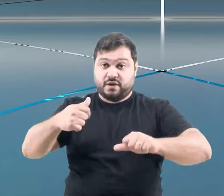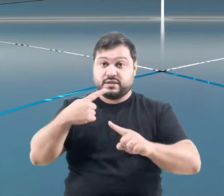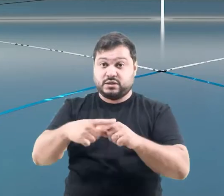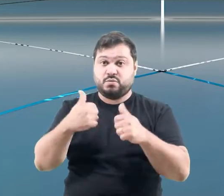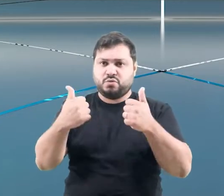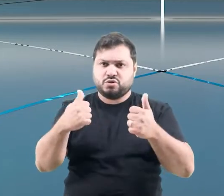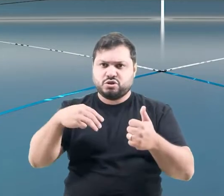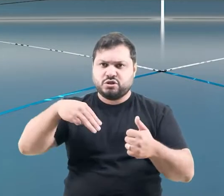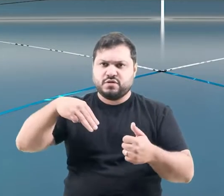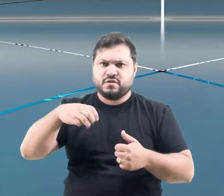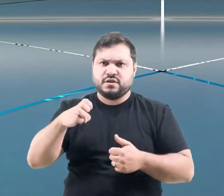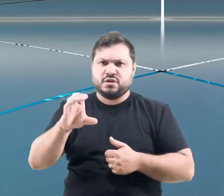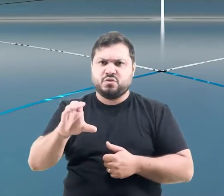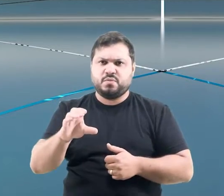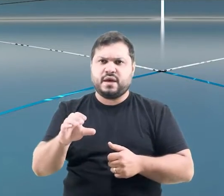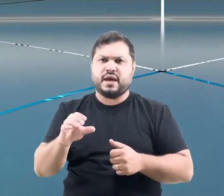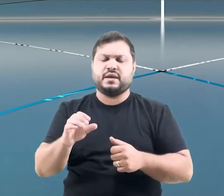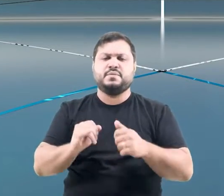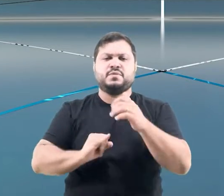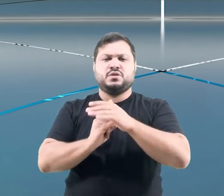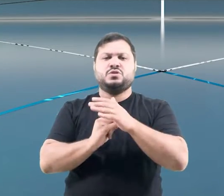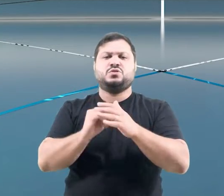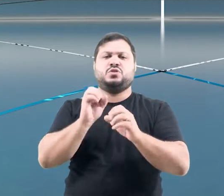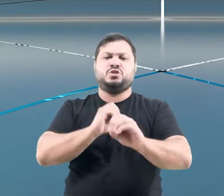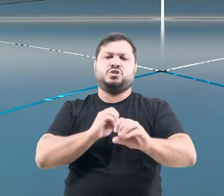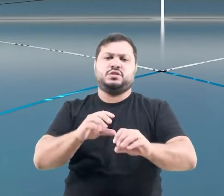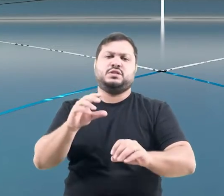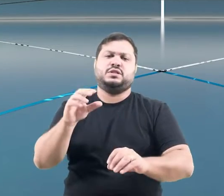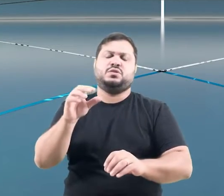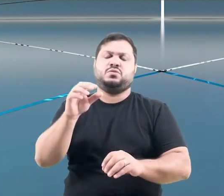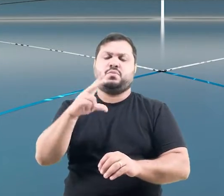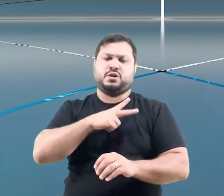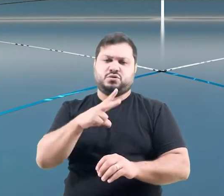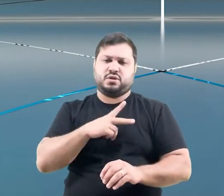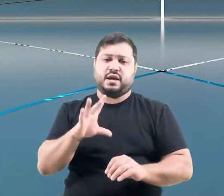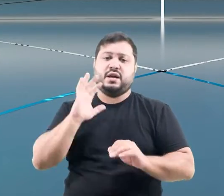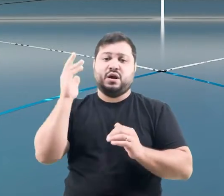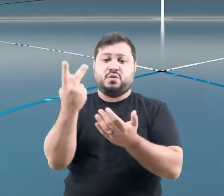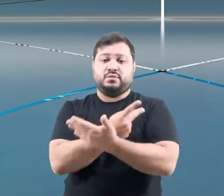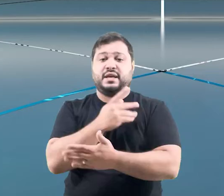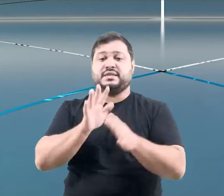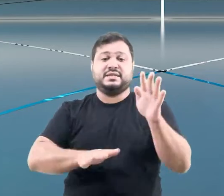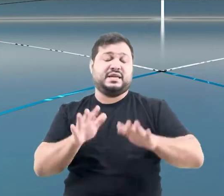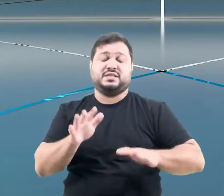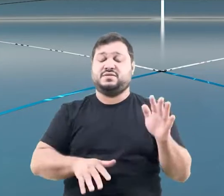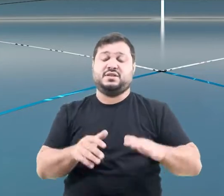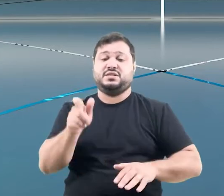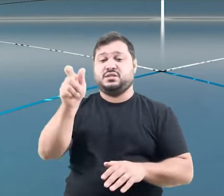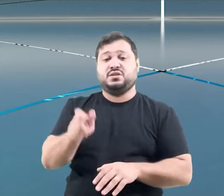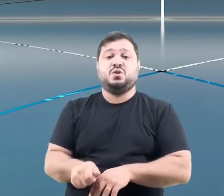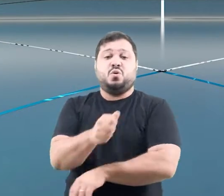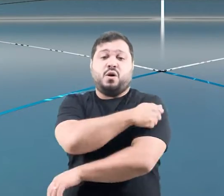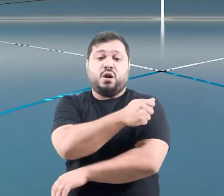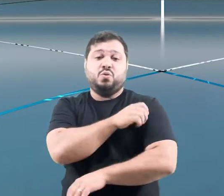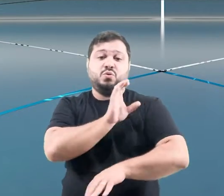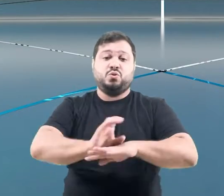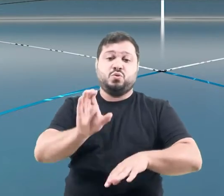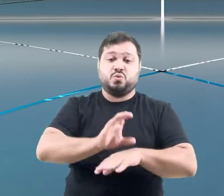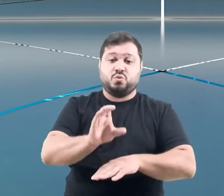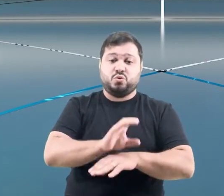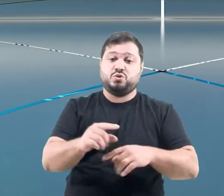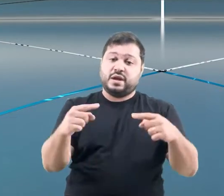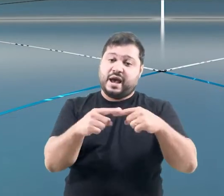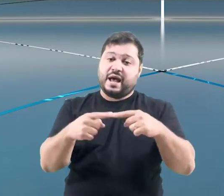avaliação positiva do MEC em instituições de ensino particulares. Ocorre que nem sempre o estudante e o